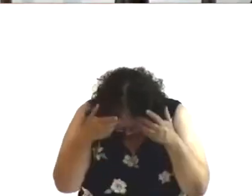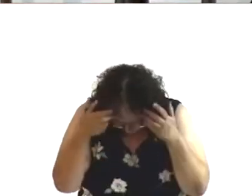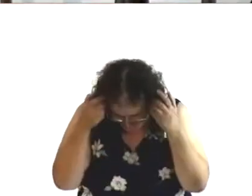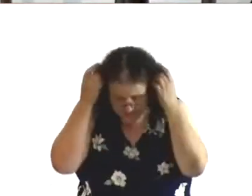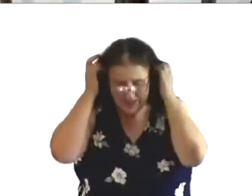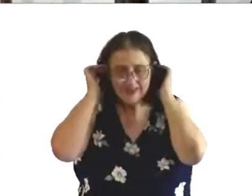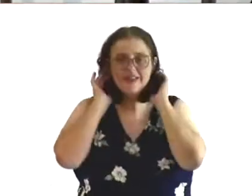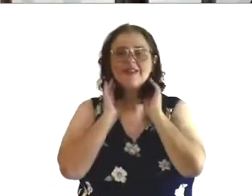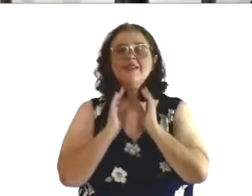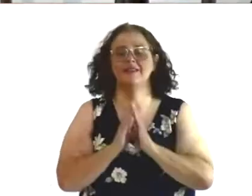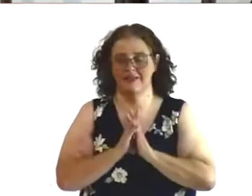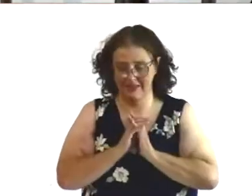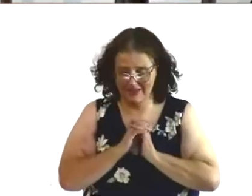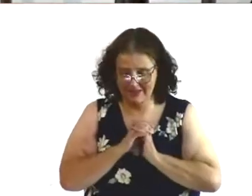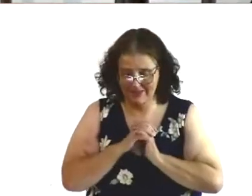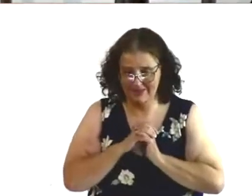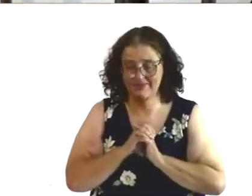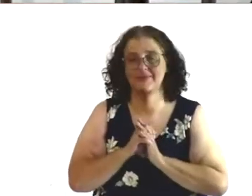se levantar,